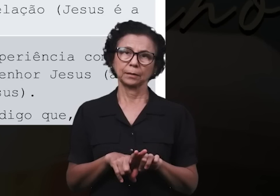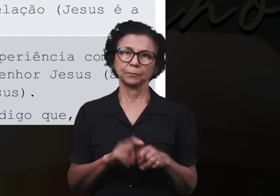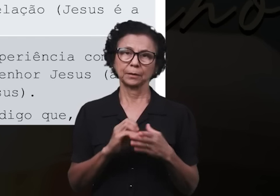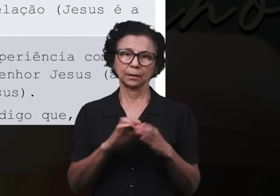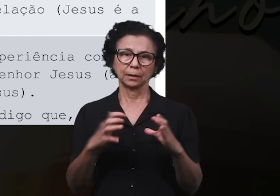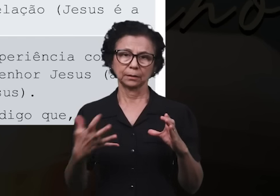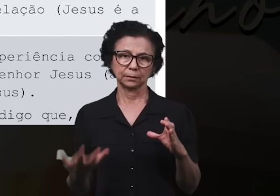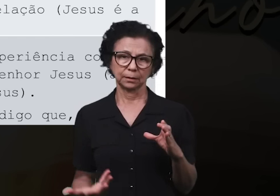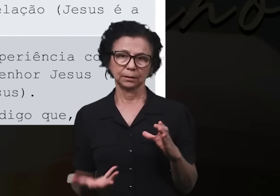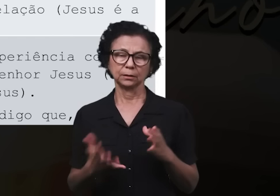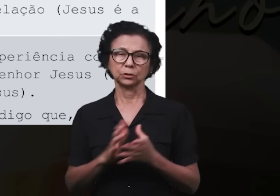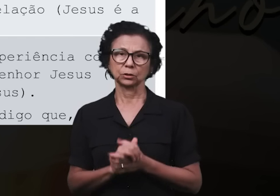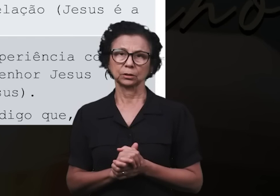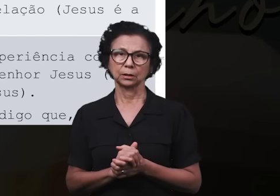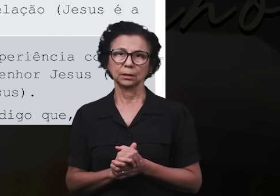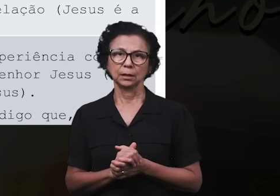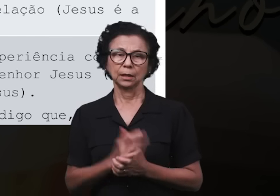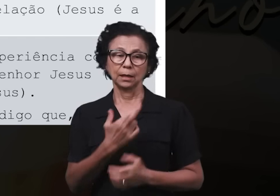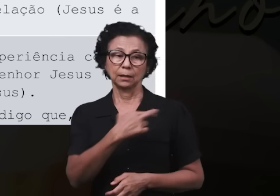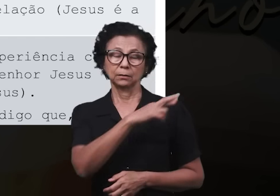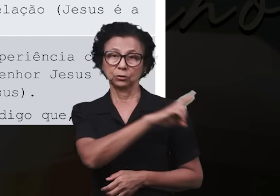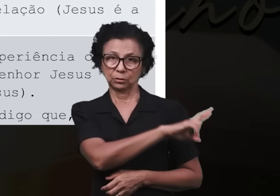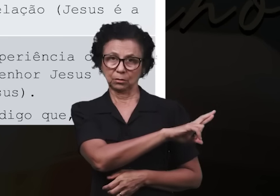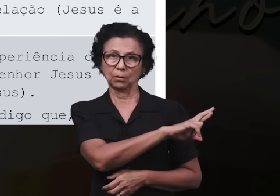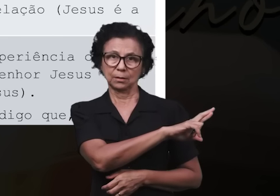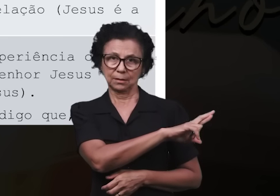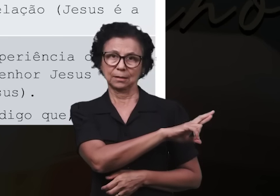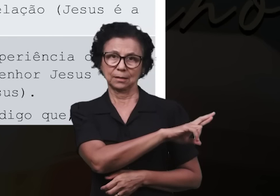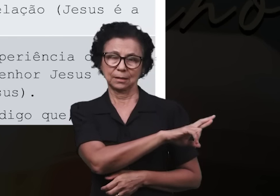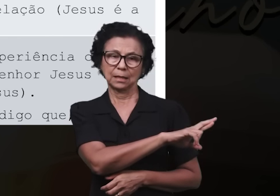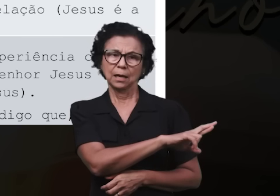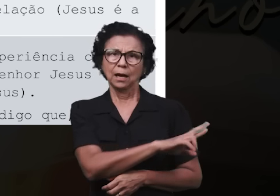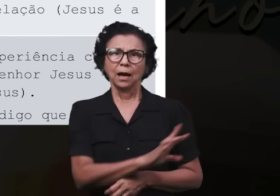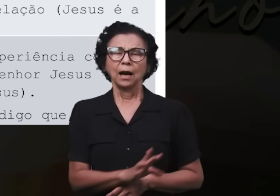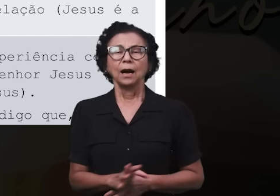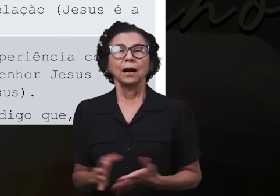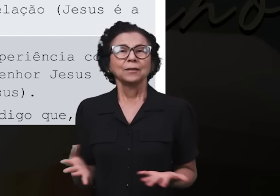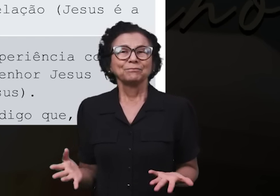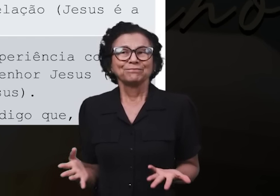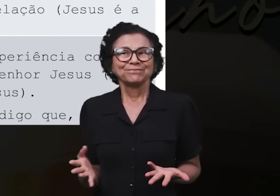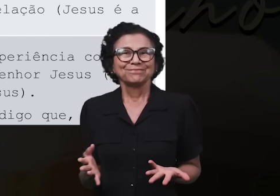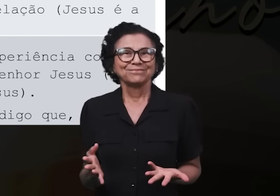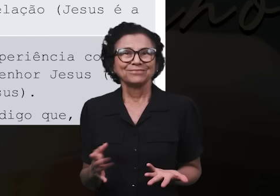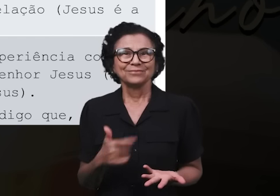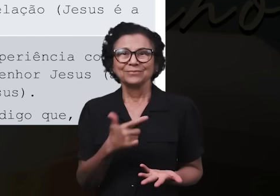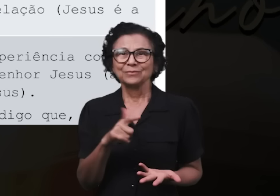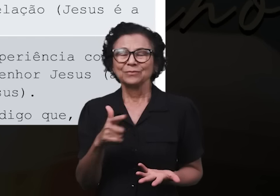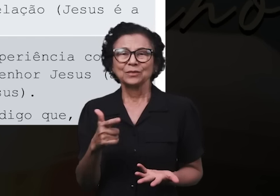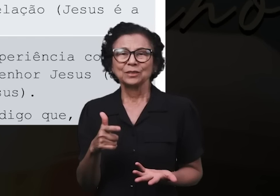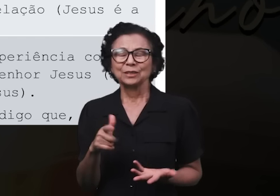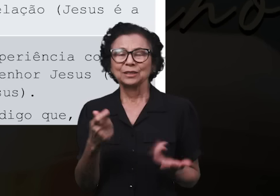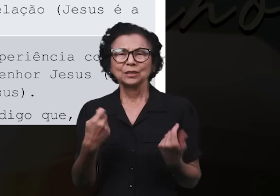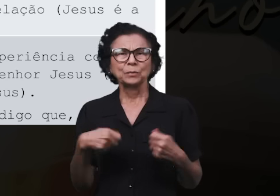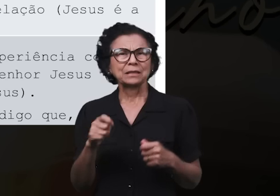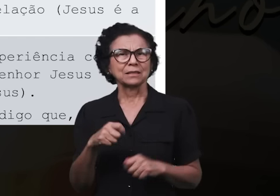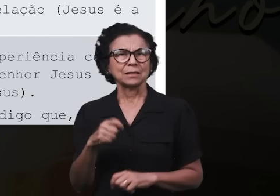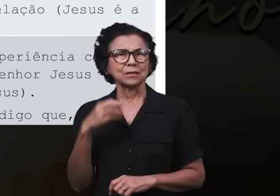aspecto também, santificação segundo a razão religiosa, não requer uma experiência com a morte e